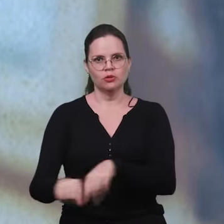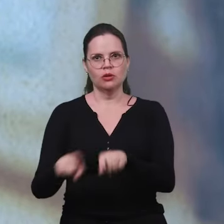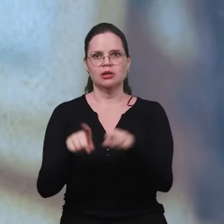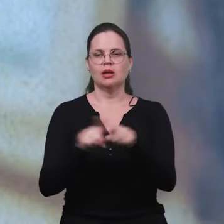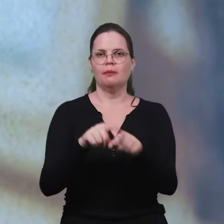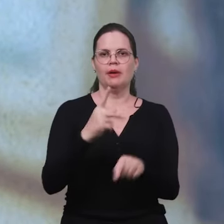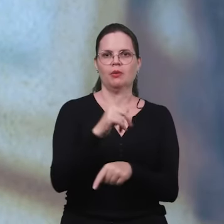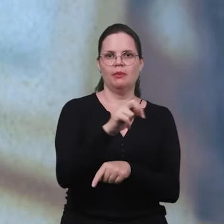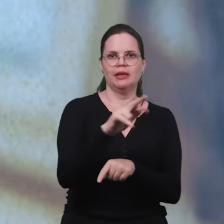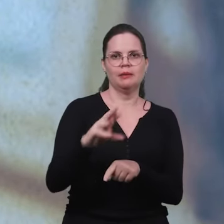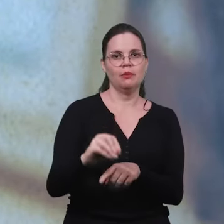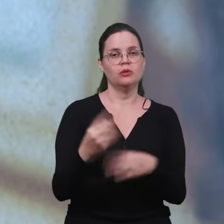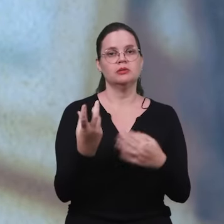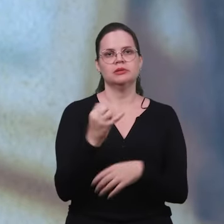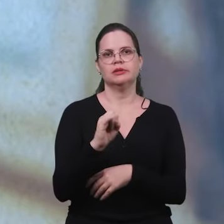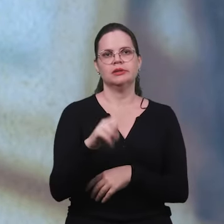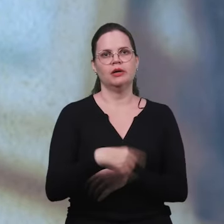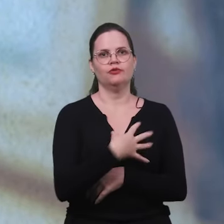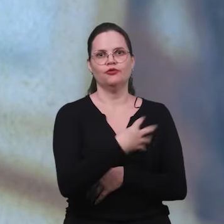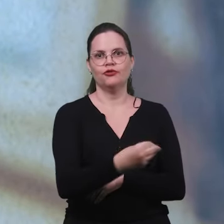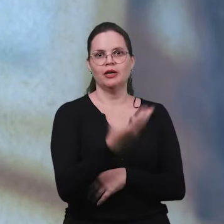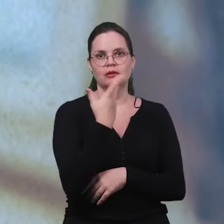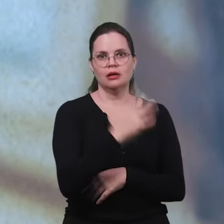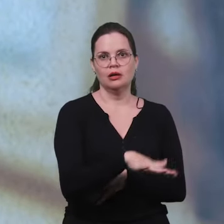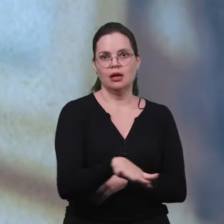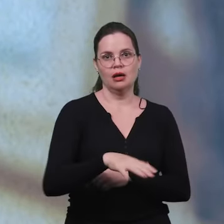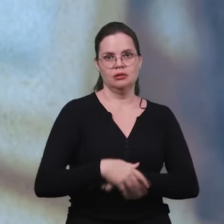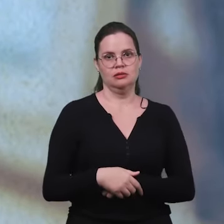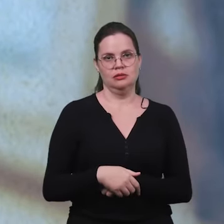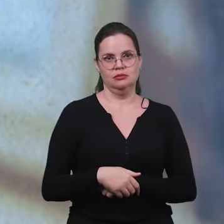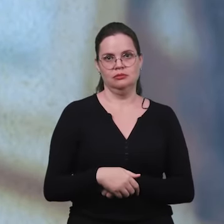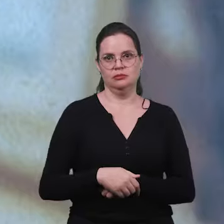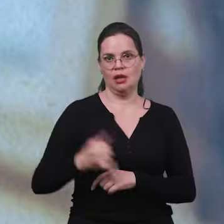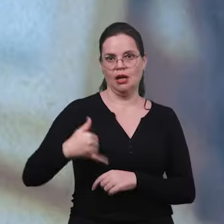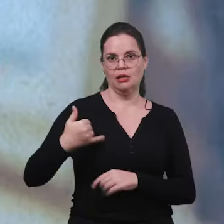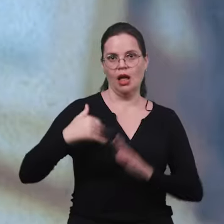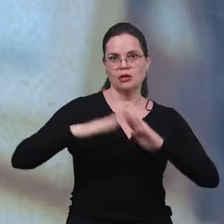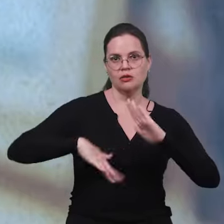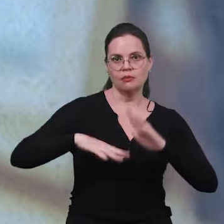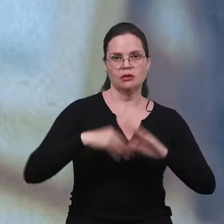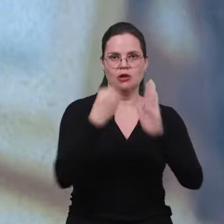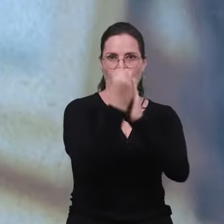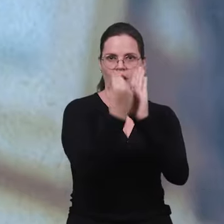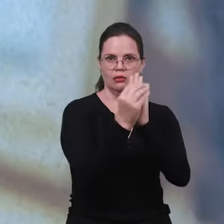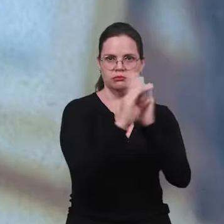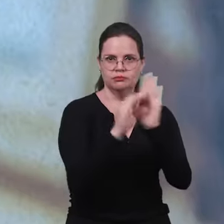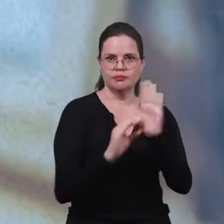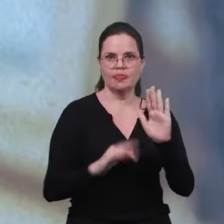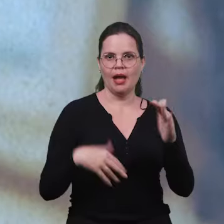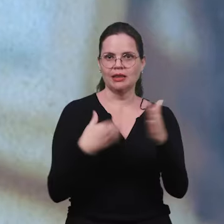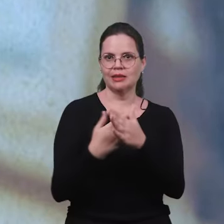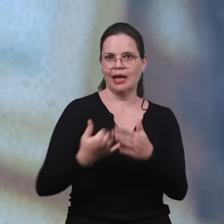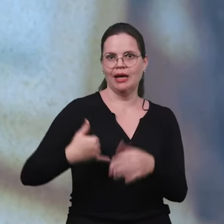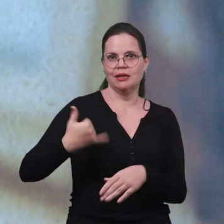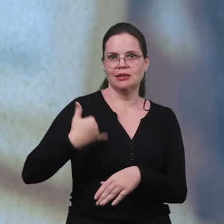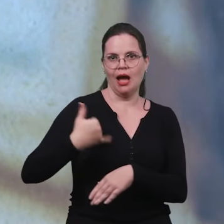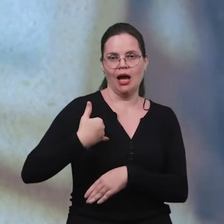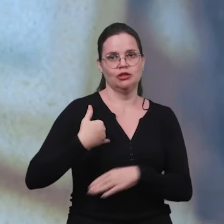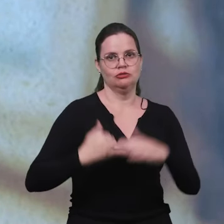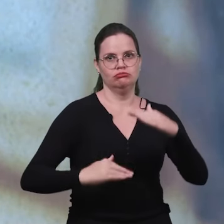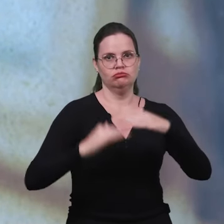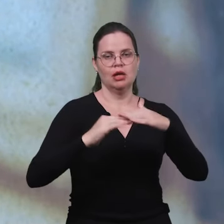patrimônio. Por exemplo, se é um filho menor, né, de idade, a gente pode incluir cláusulas para que até determinada idade aquele bem não possa